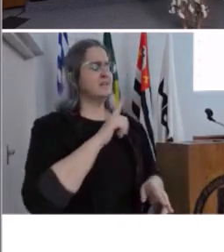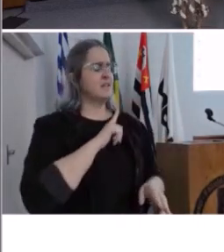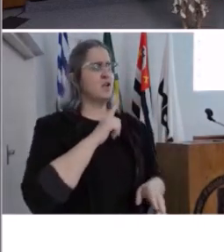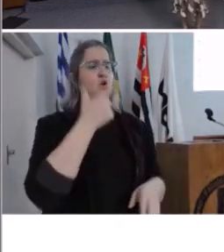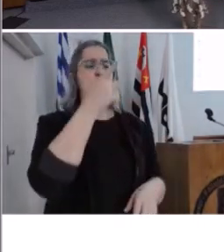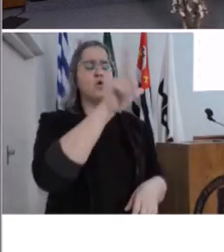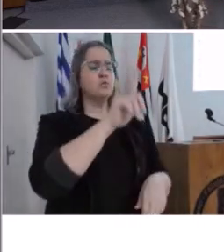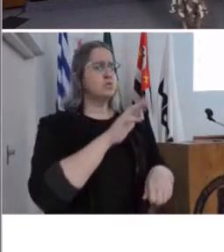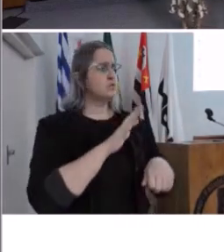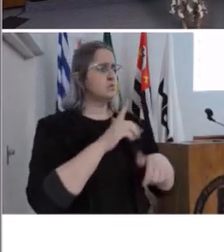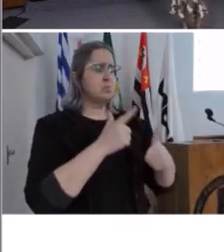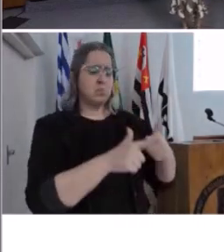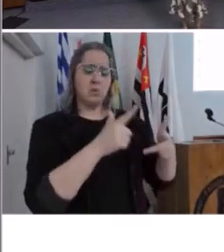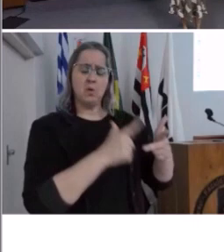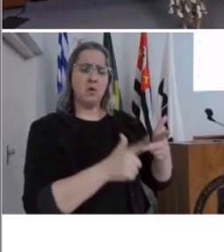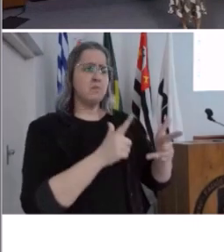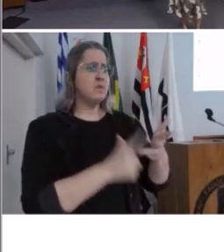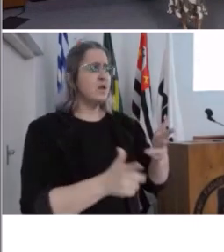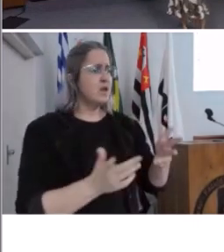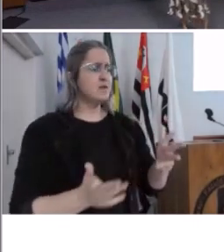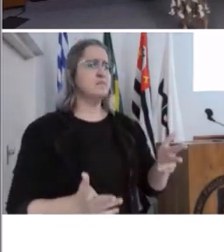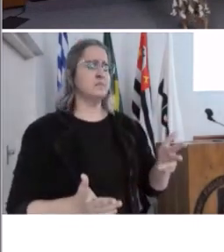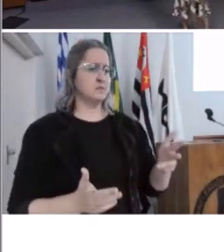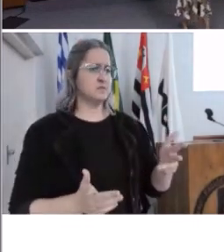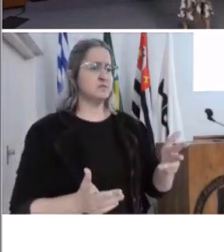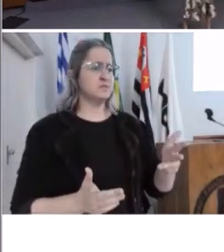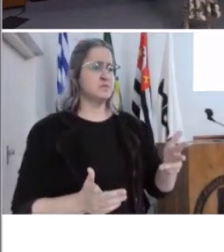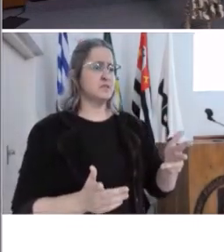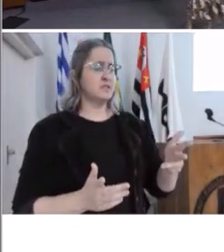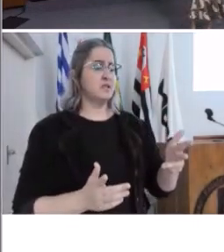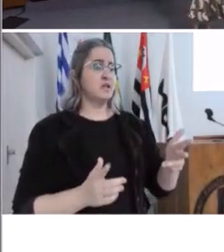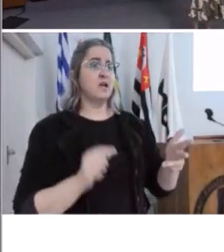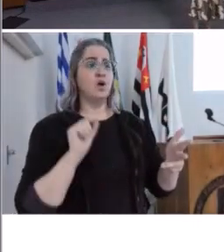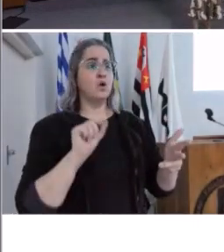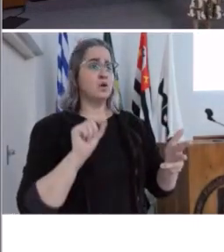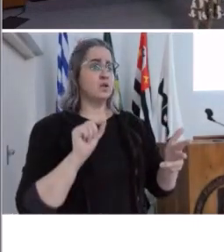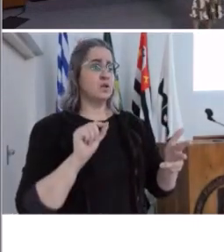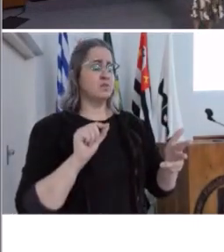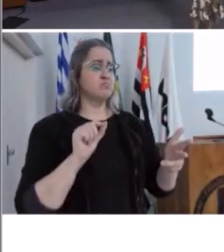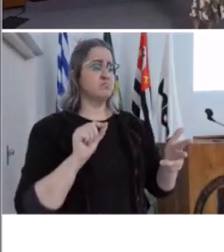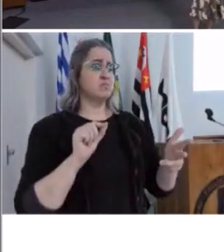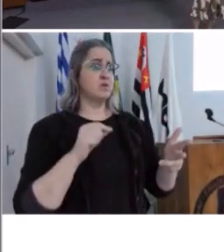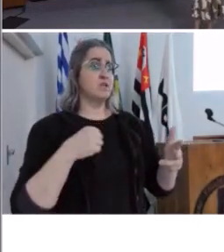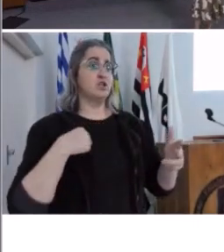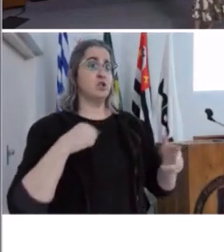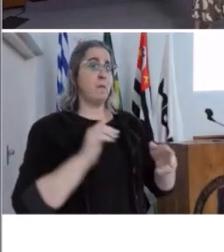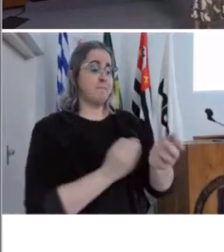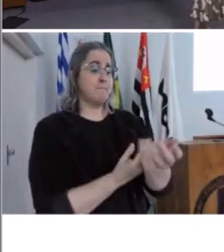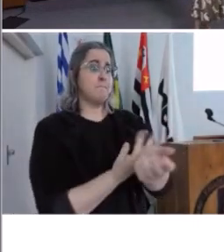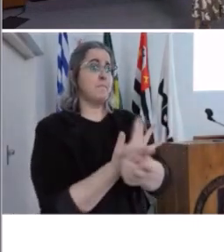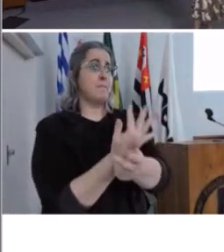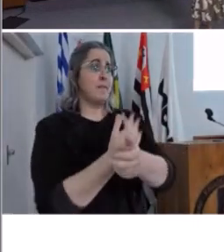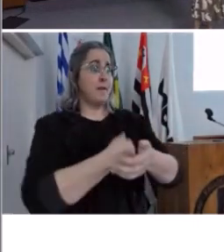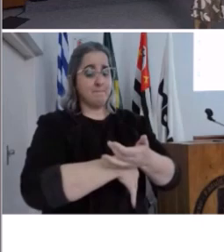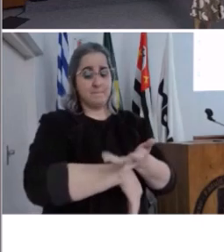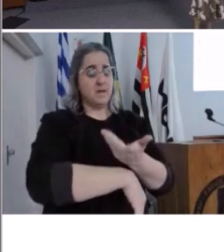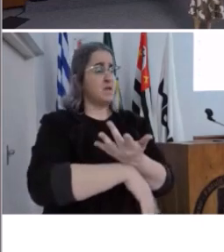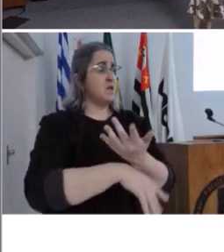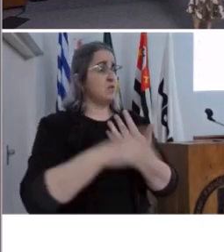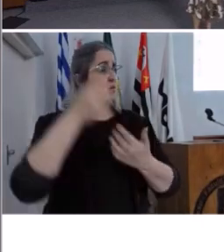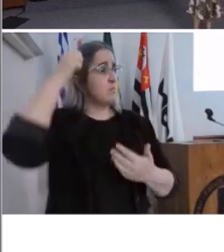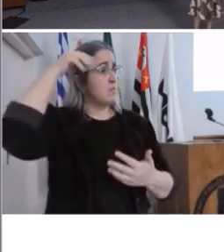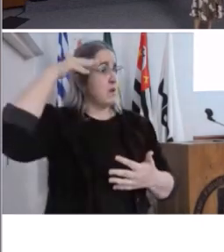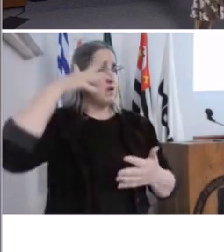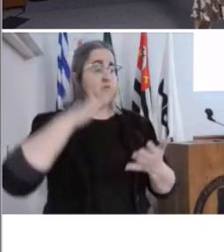ectodérmica. E a discrasia ectodérmica, gente, é um problema da parte toda ectodérmica. Então, ele não tem pelos, se ele não tem pelos, ele